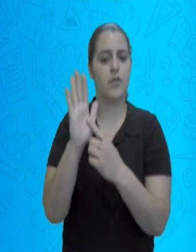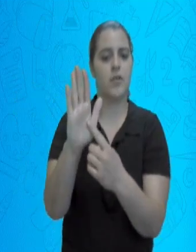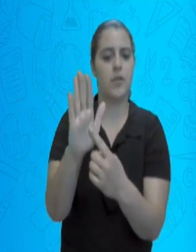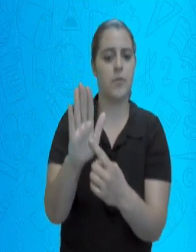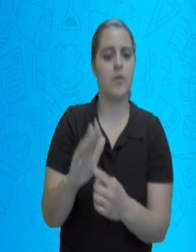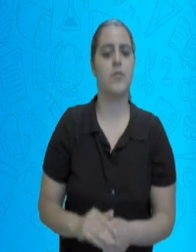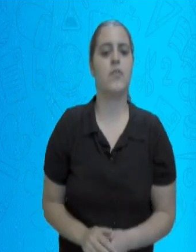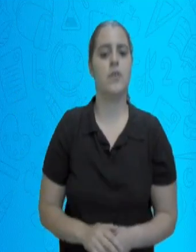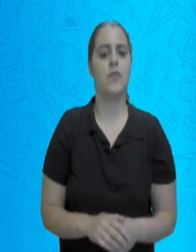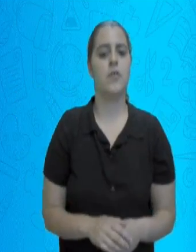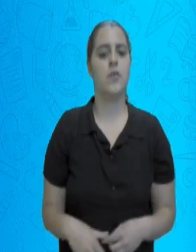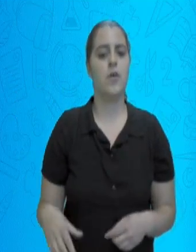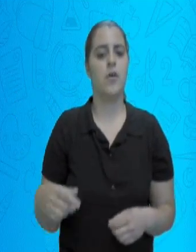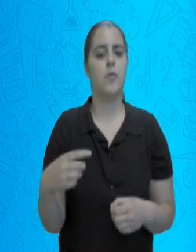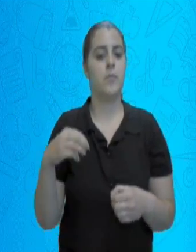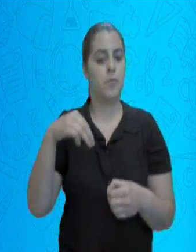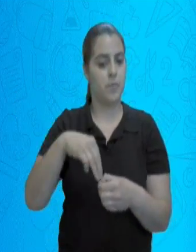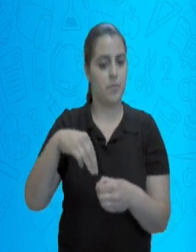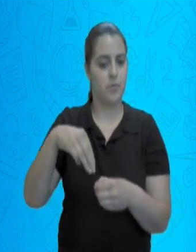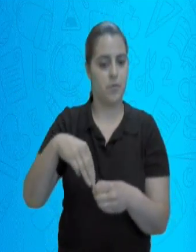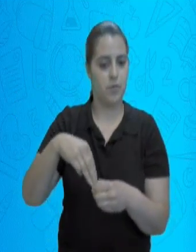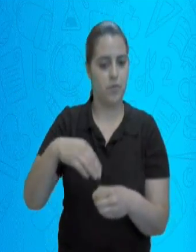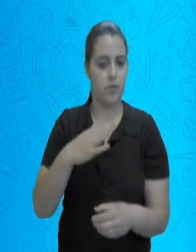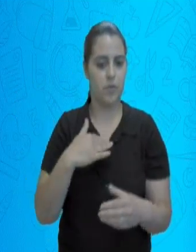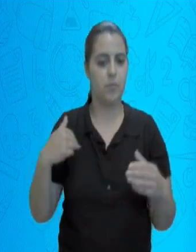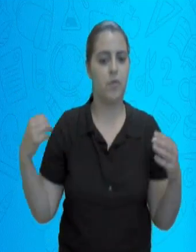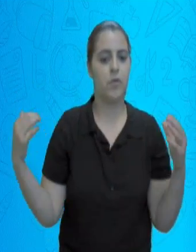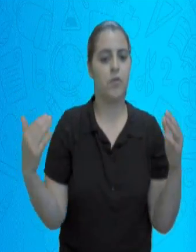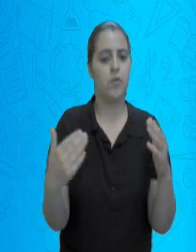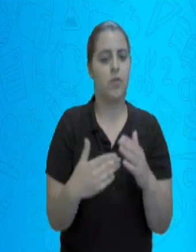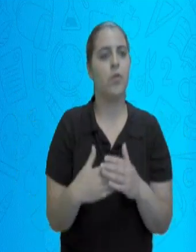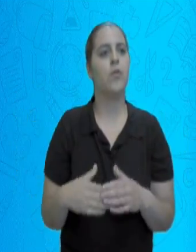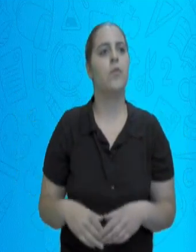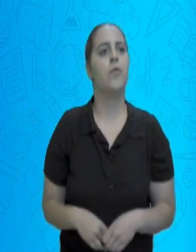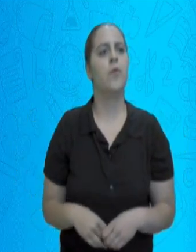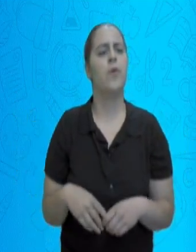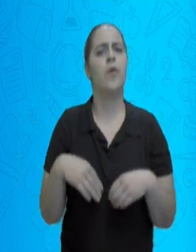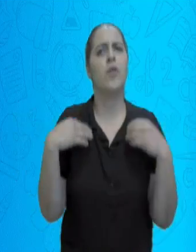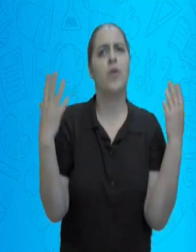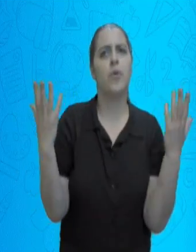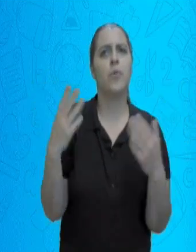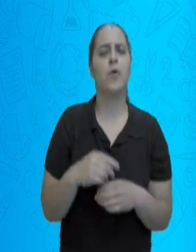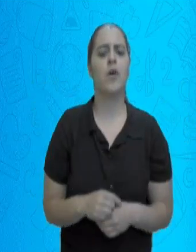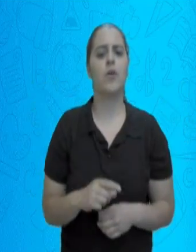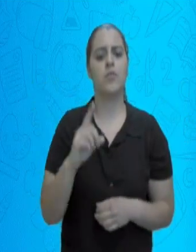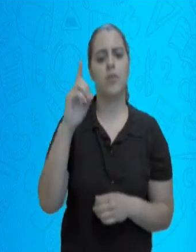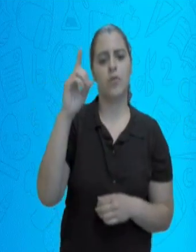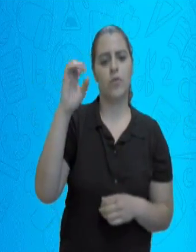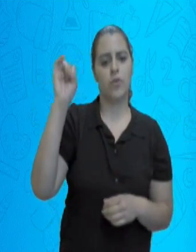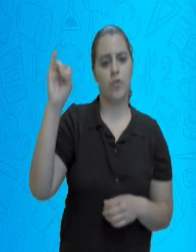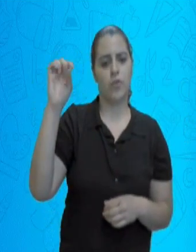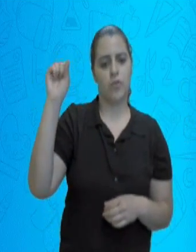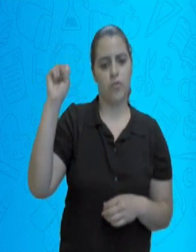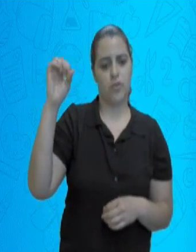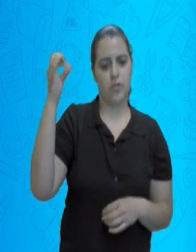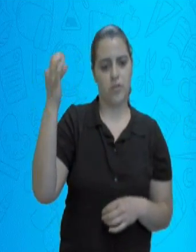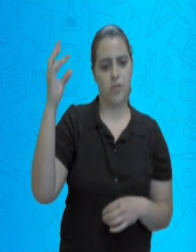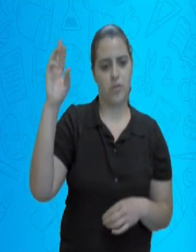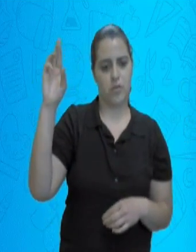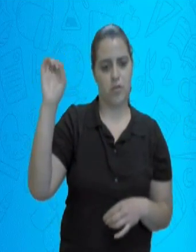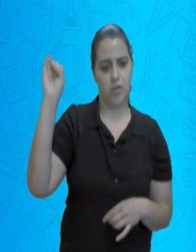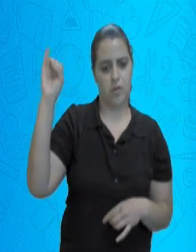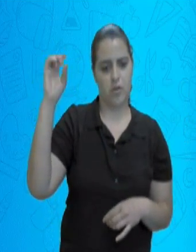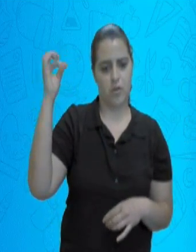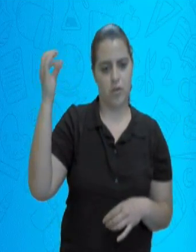representa o município em geral. E quais são os distritos de Governador